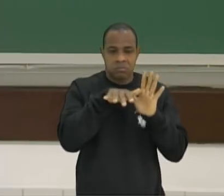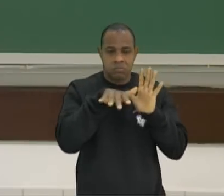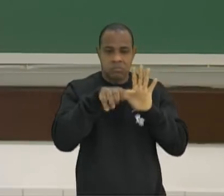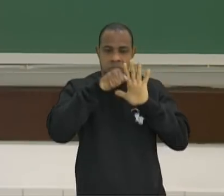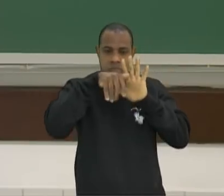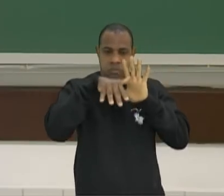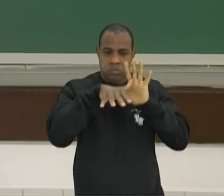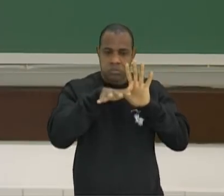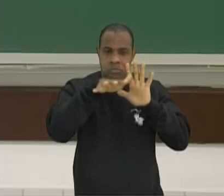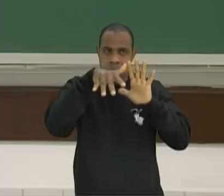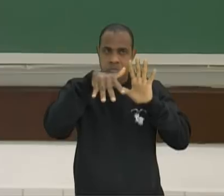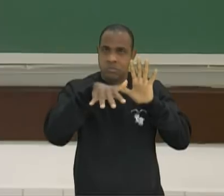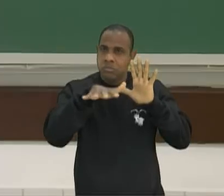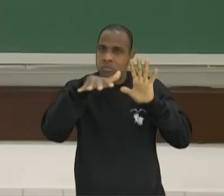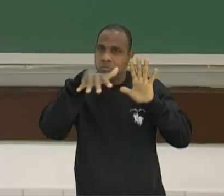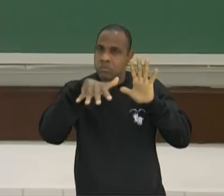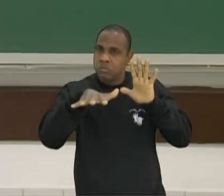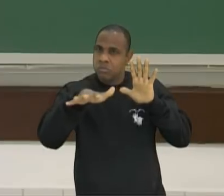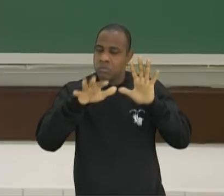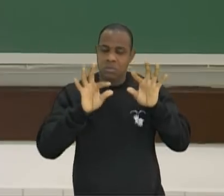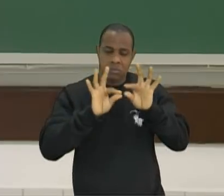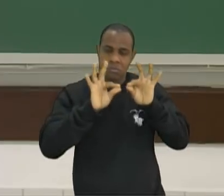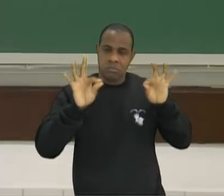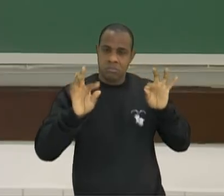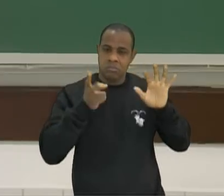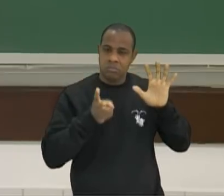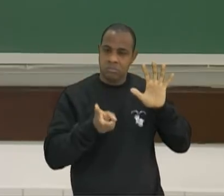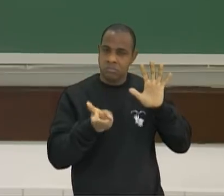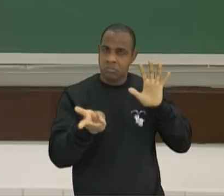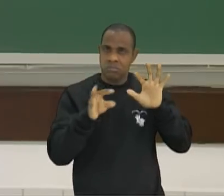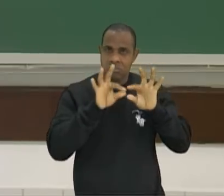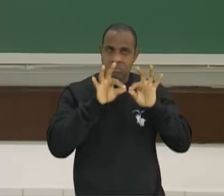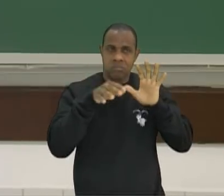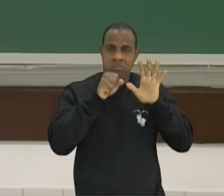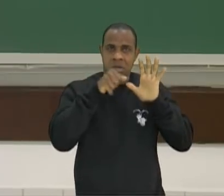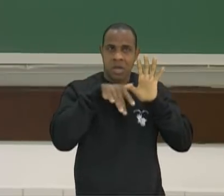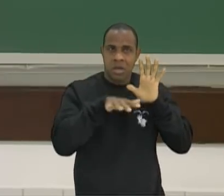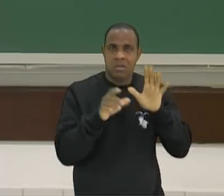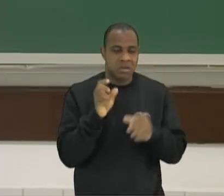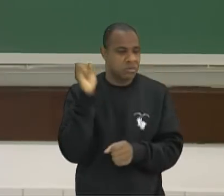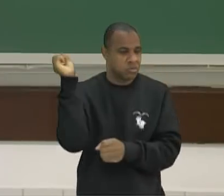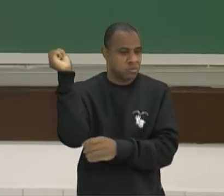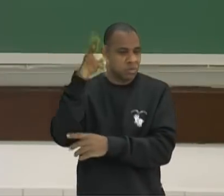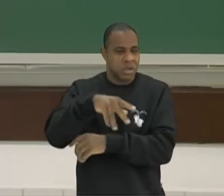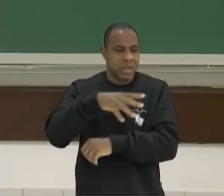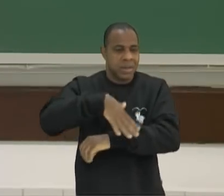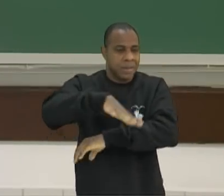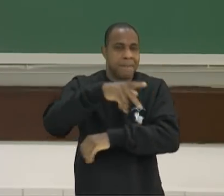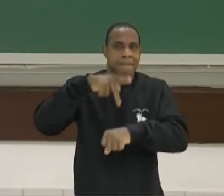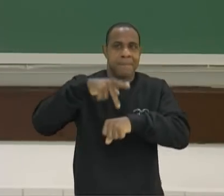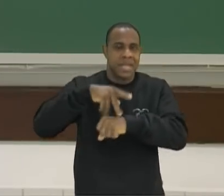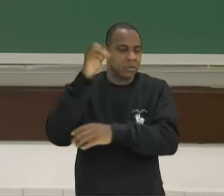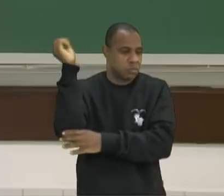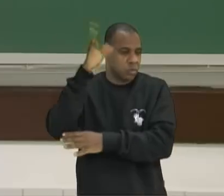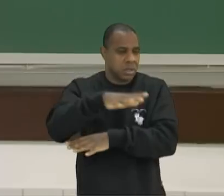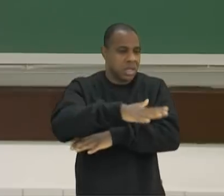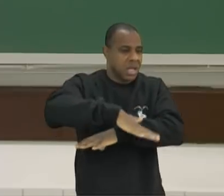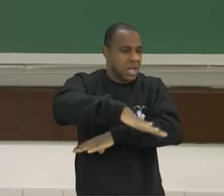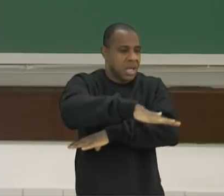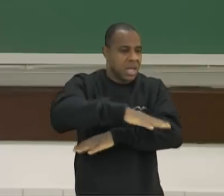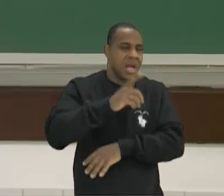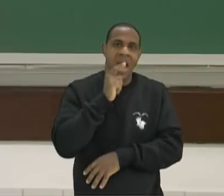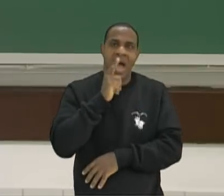vai manter esse comprimento de onda de maneira constante. Quando você joga uma pedra na superfície de um lago, você percebe isso.